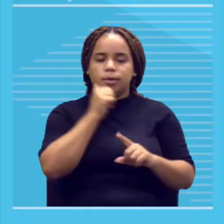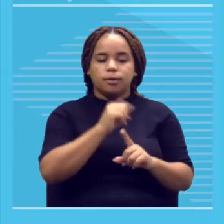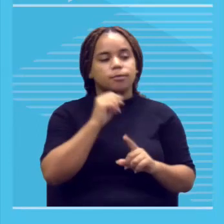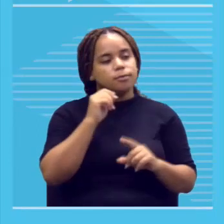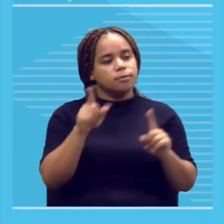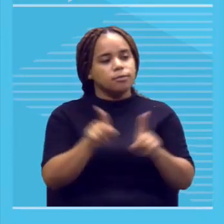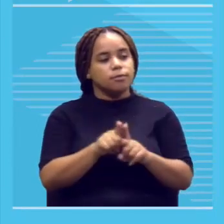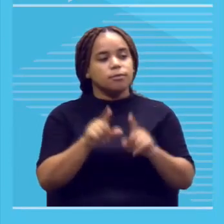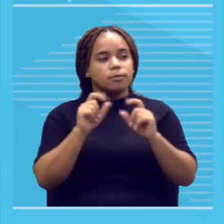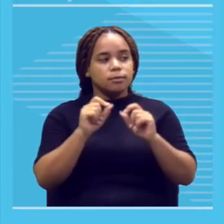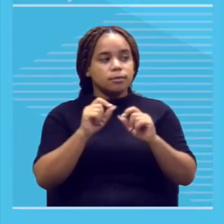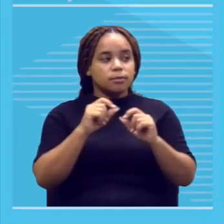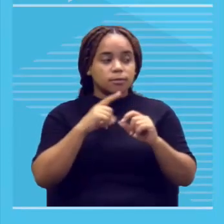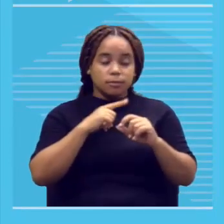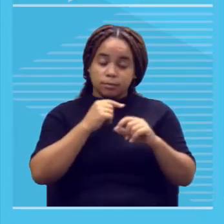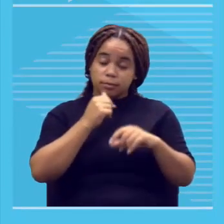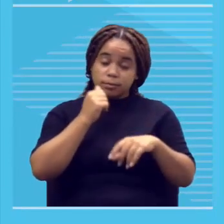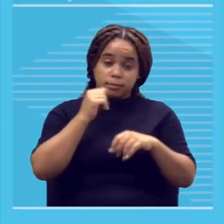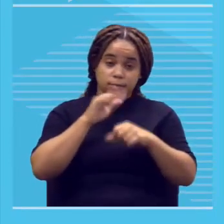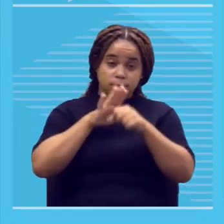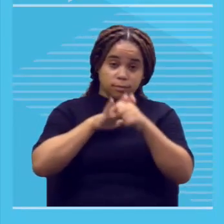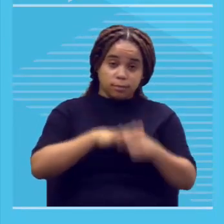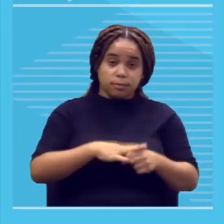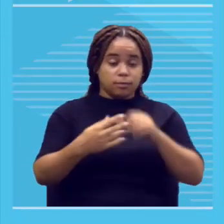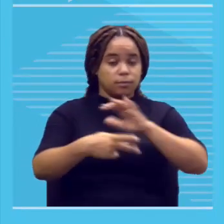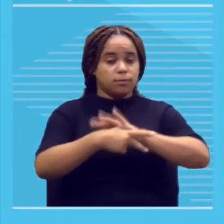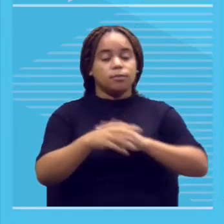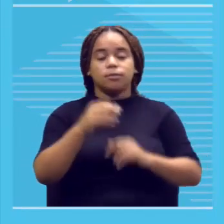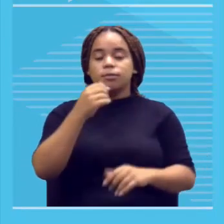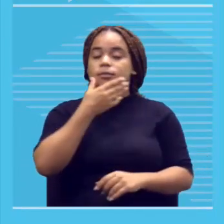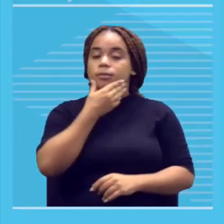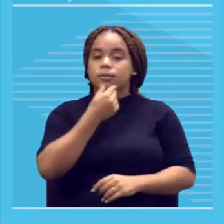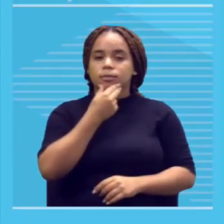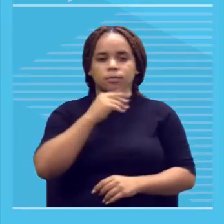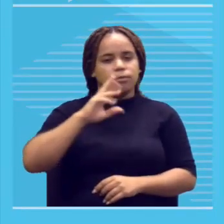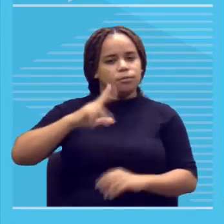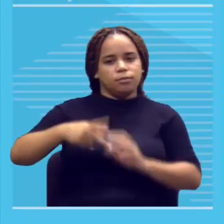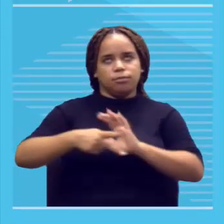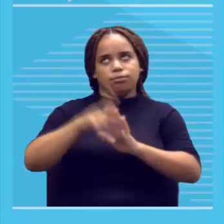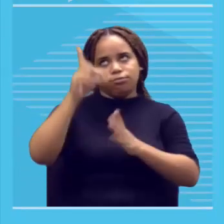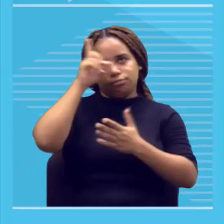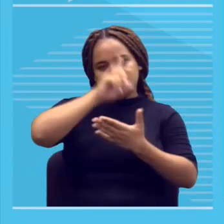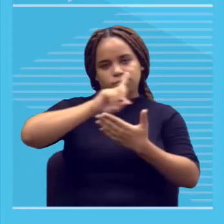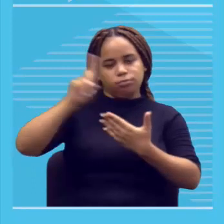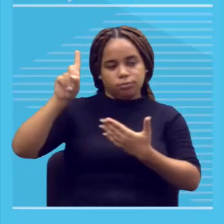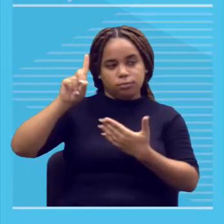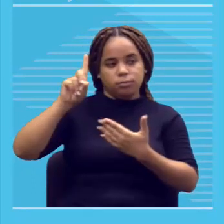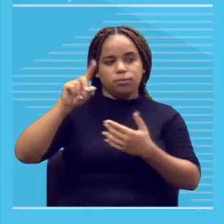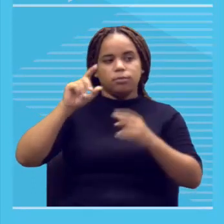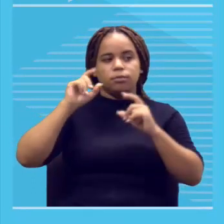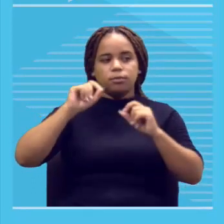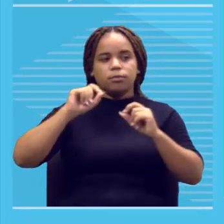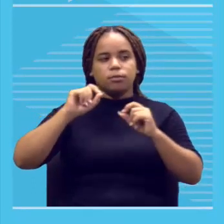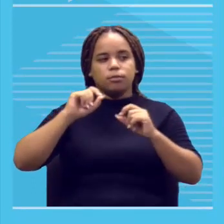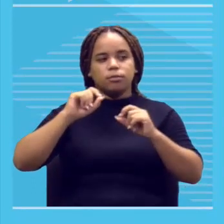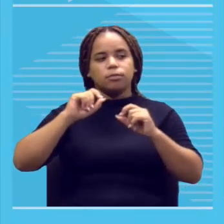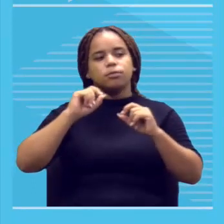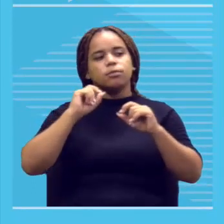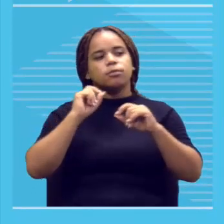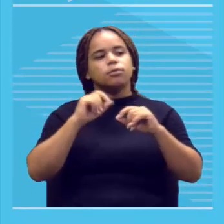seja a inferioridade ela vem do ser do homem não é de Deus é resultado